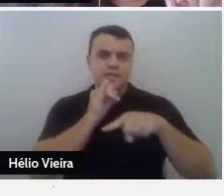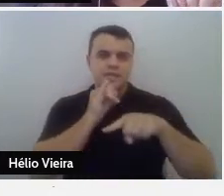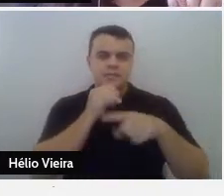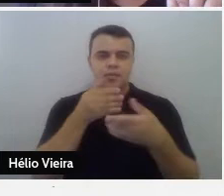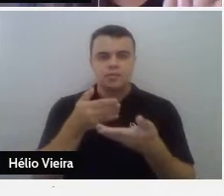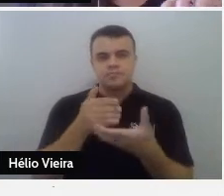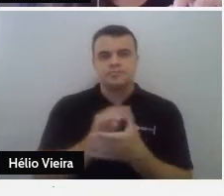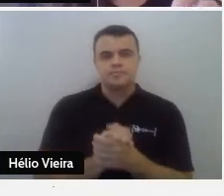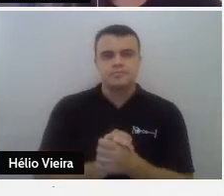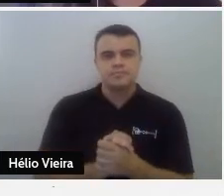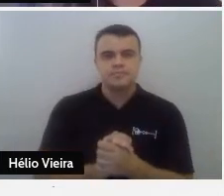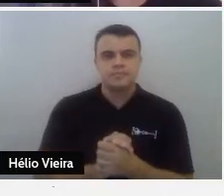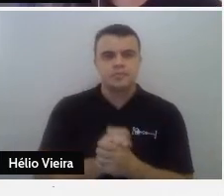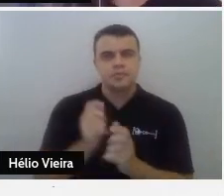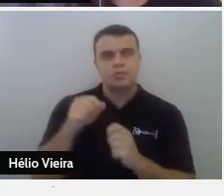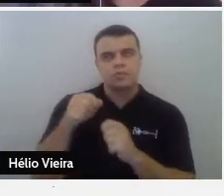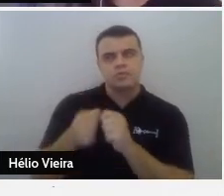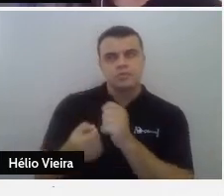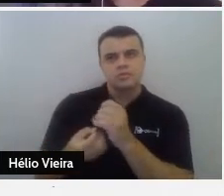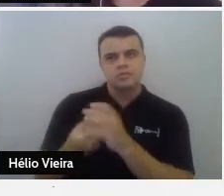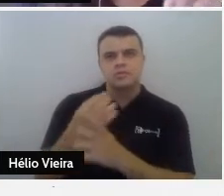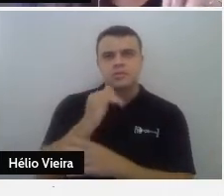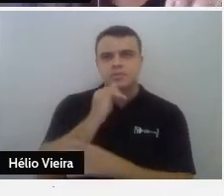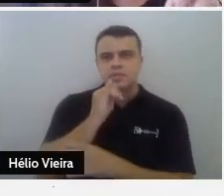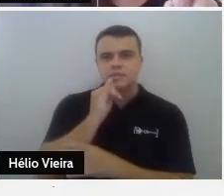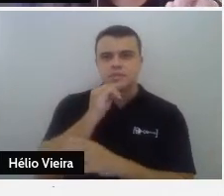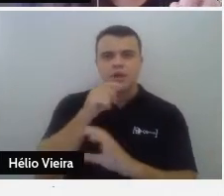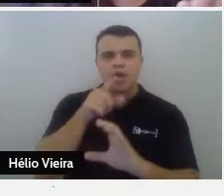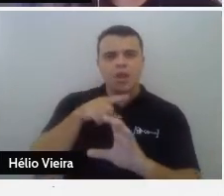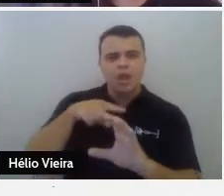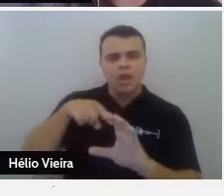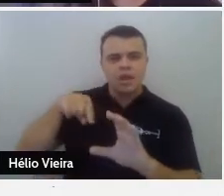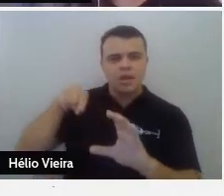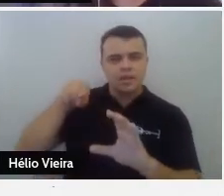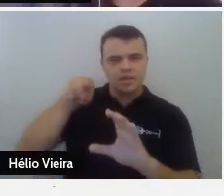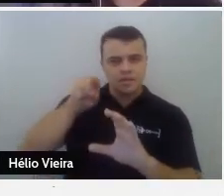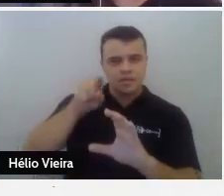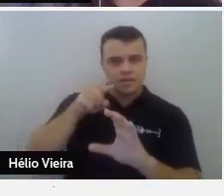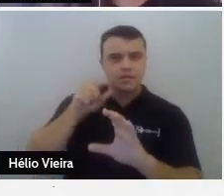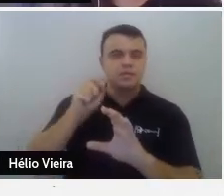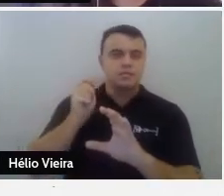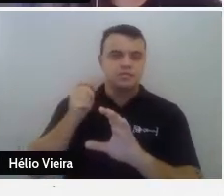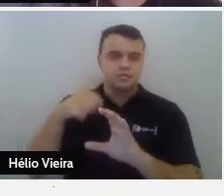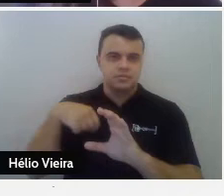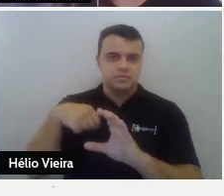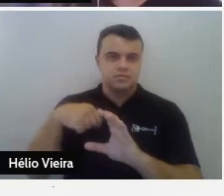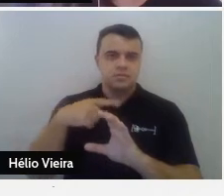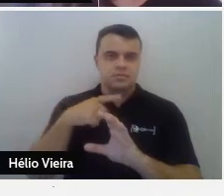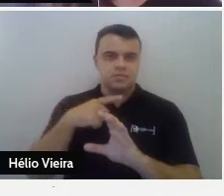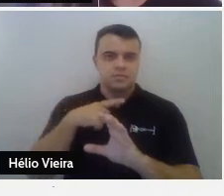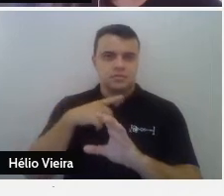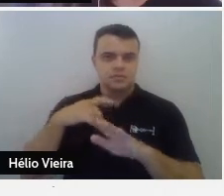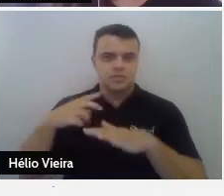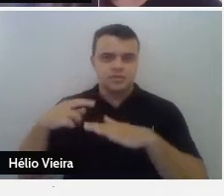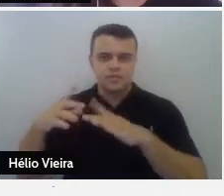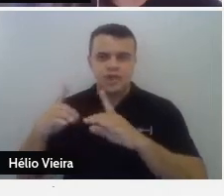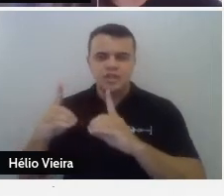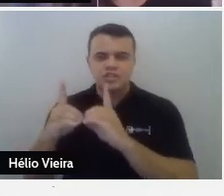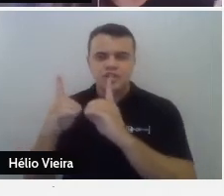exemplo, você pode criar roleta. Então, aqui recursos